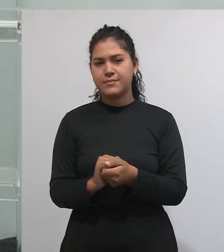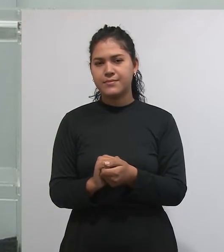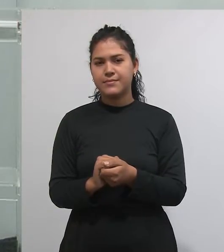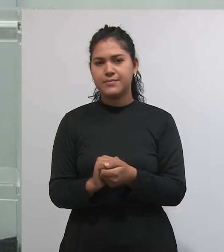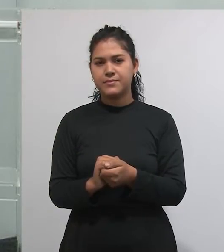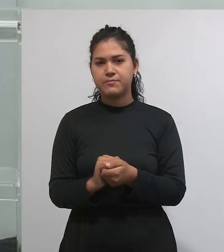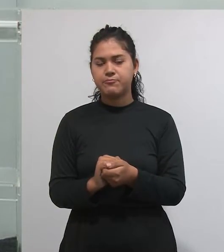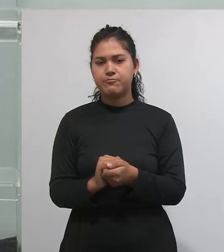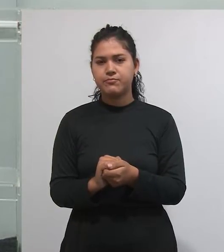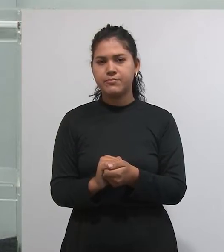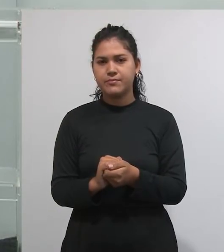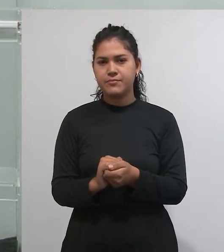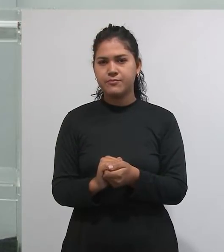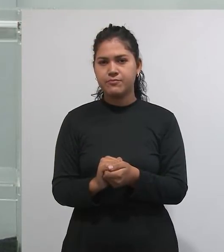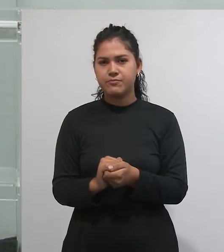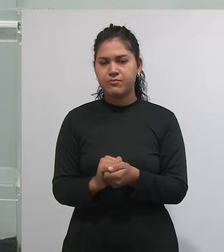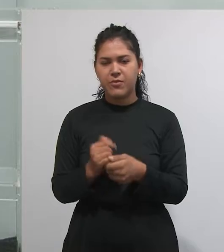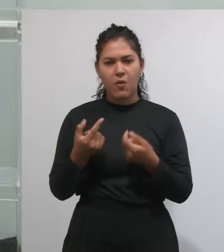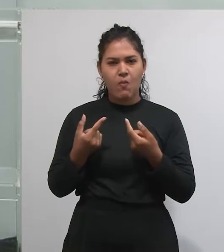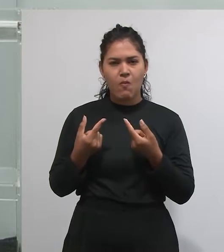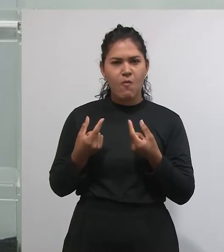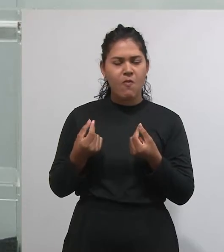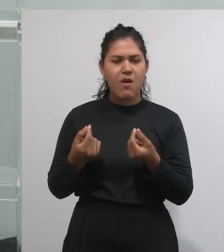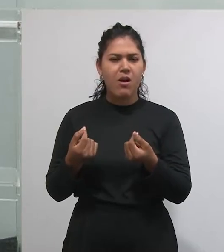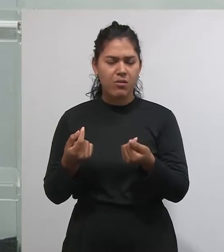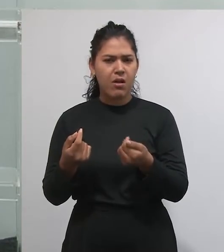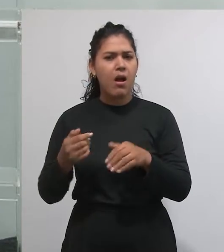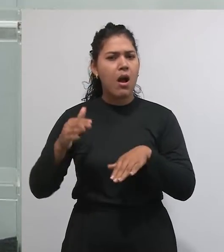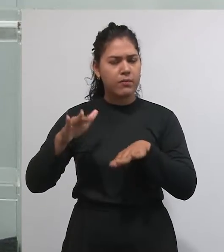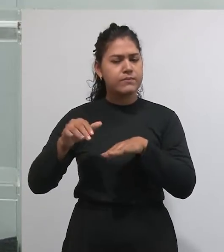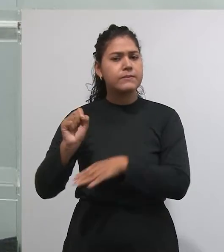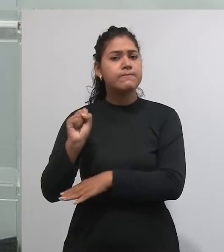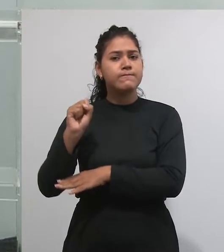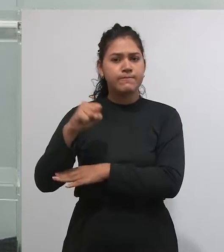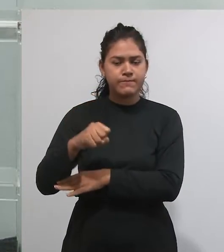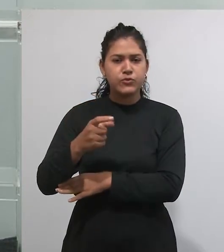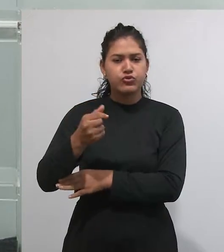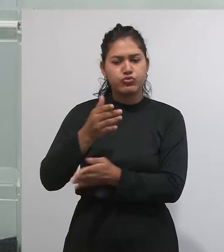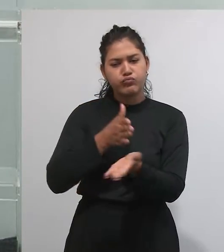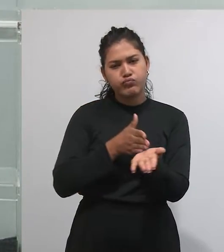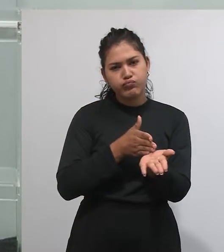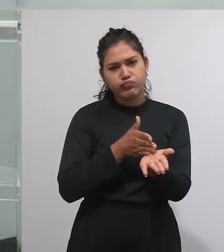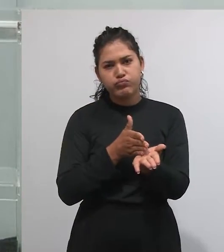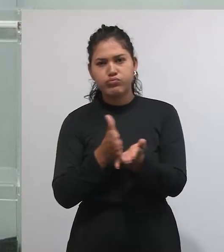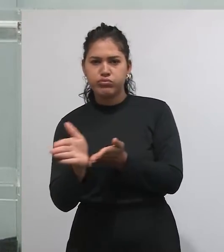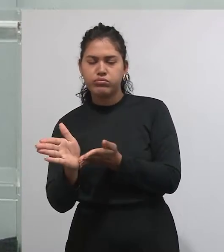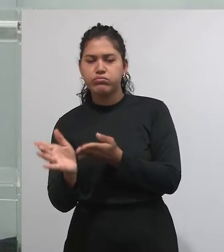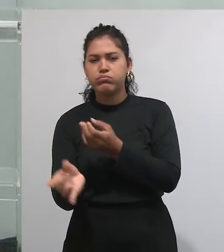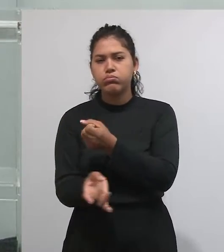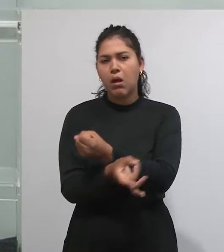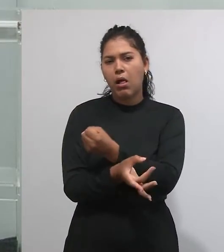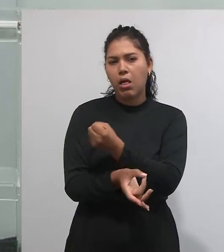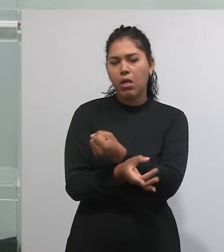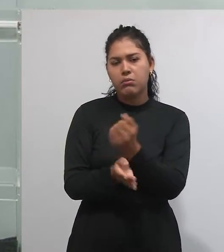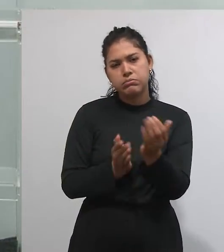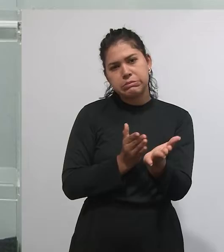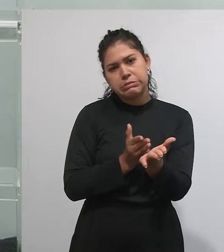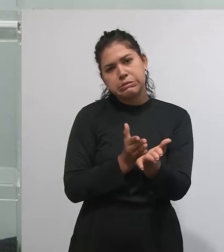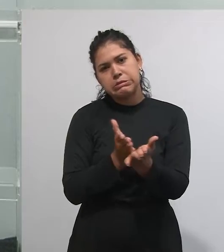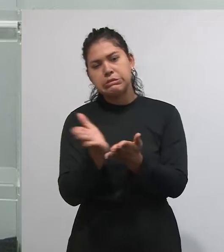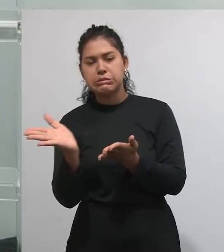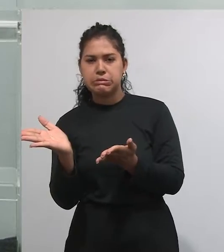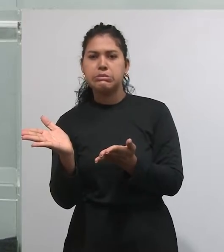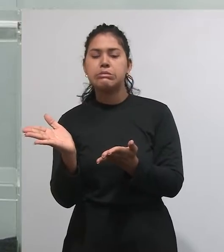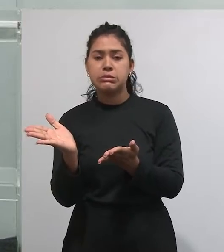esse montante, além dele ser desvirtuado, dele ser desviado da sua destinação